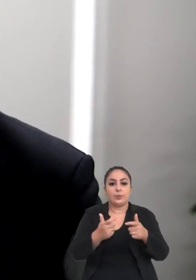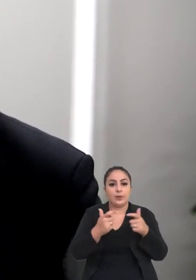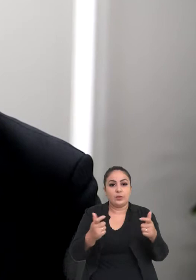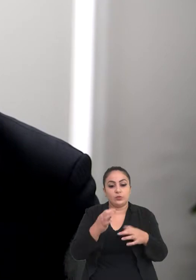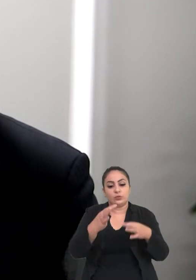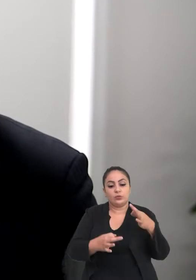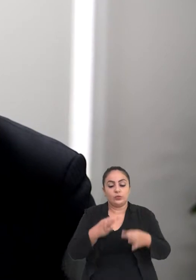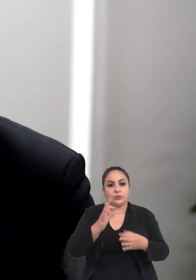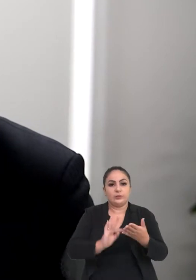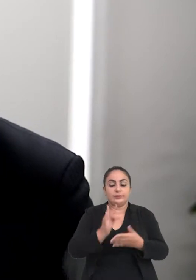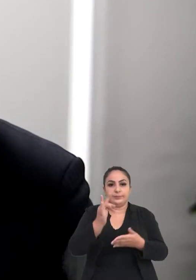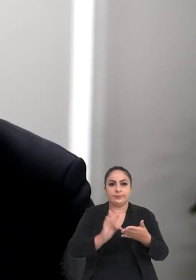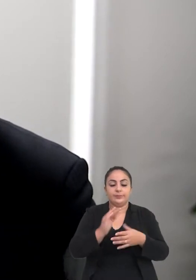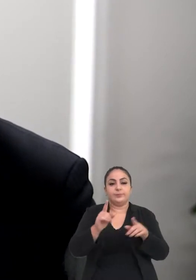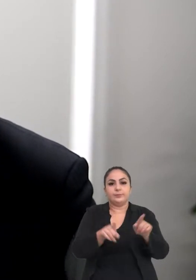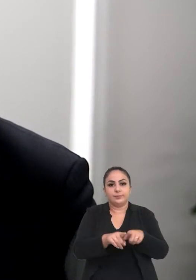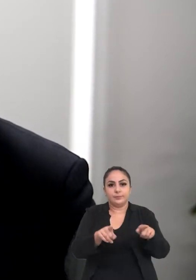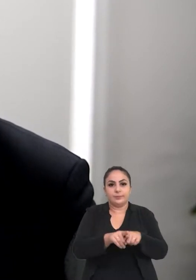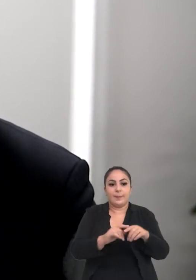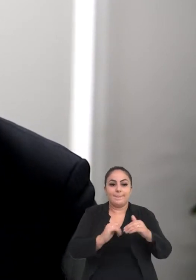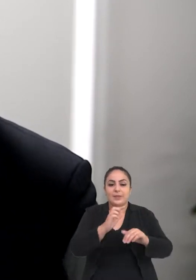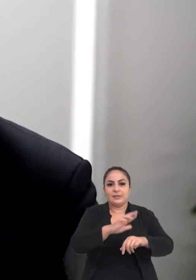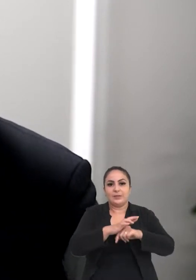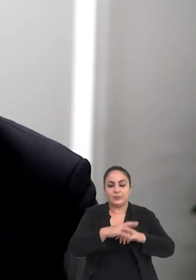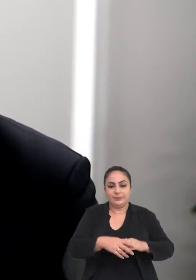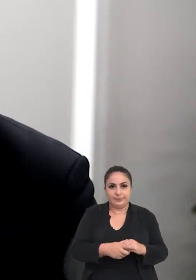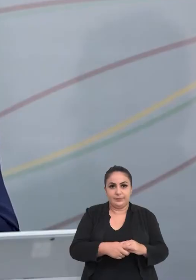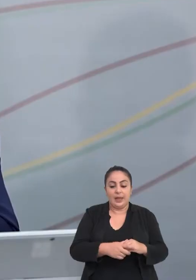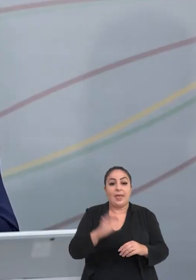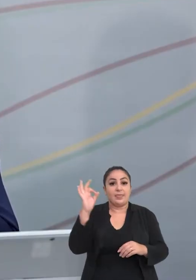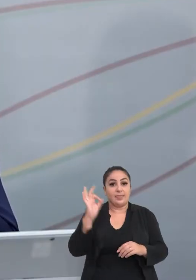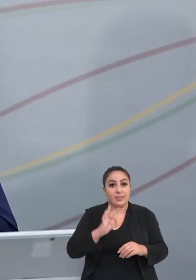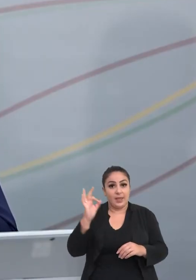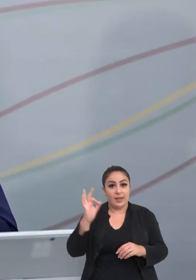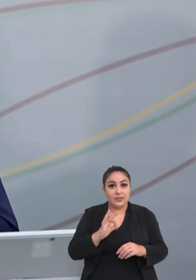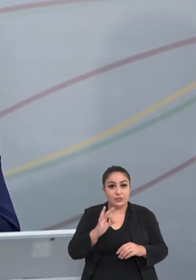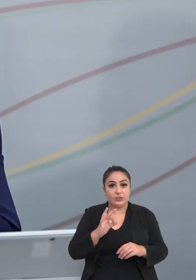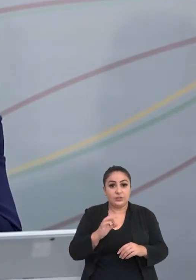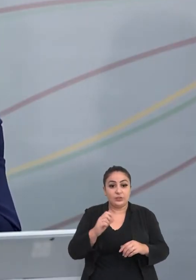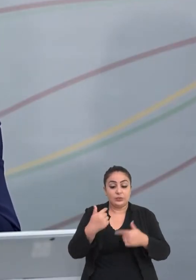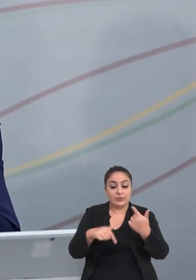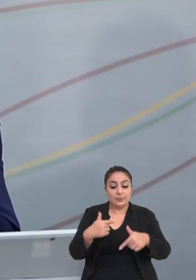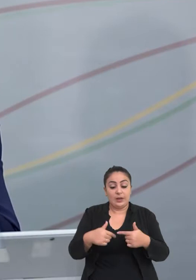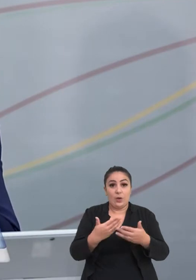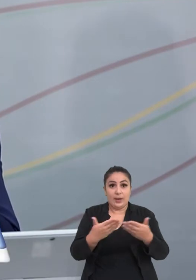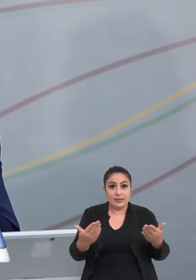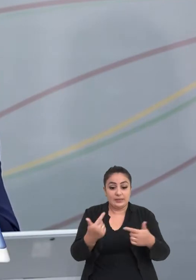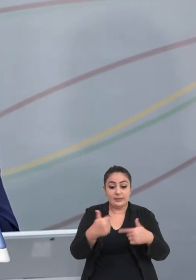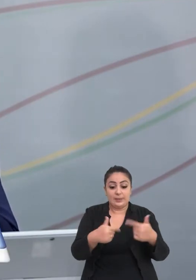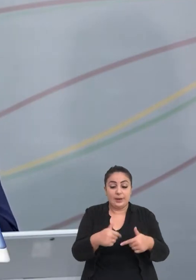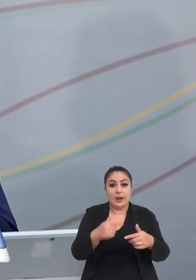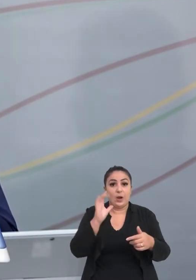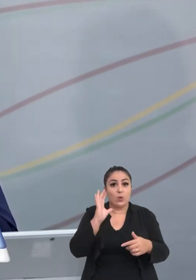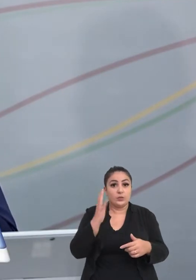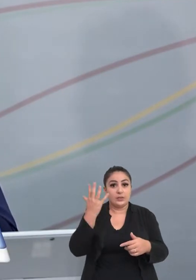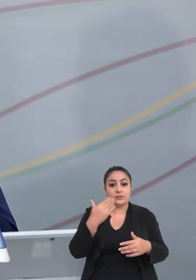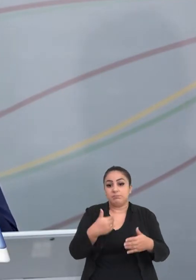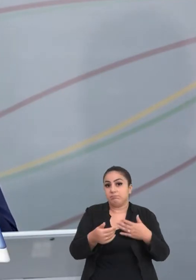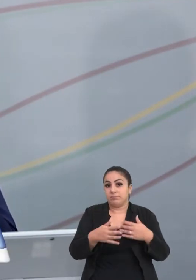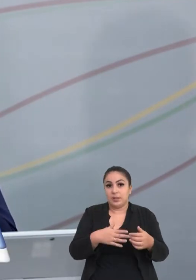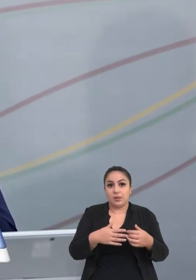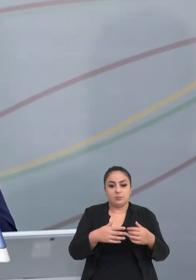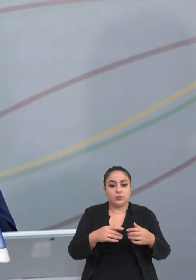né, uma maior justiça tributária e também mais segurança. A taxa deve remunerar um serviço. Esse serviço ele